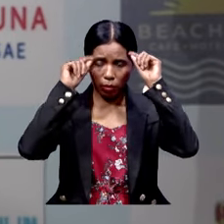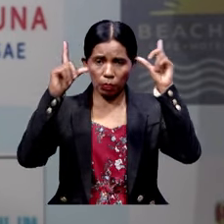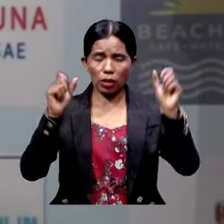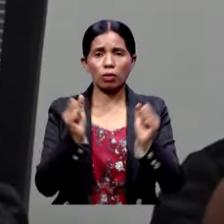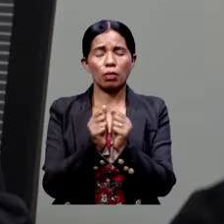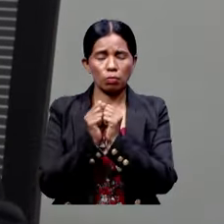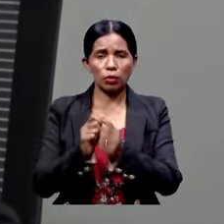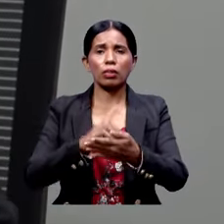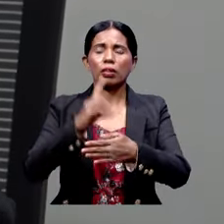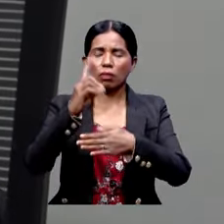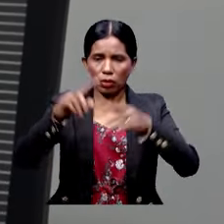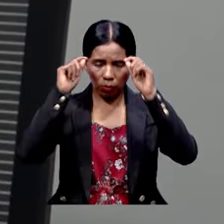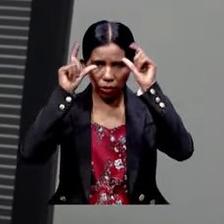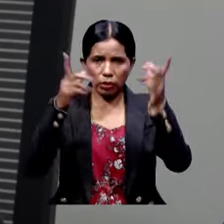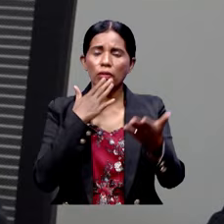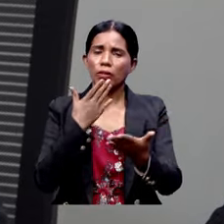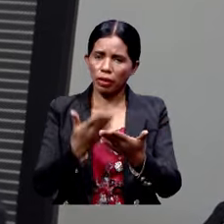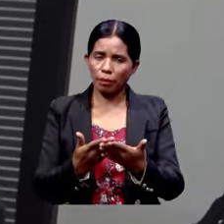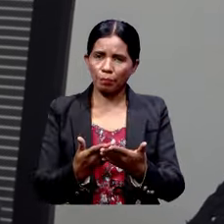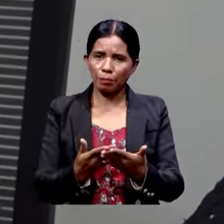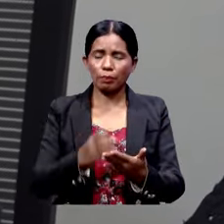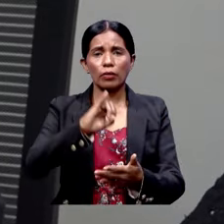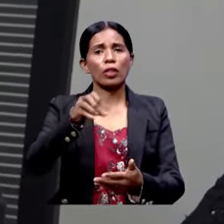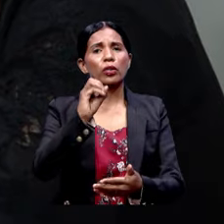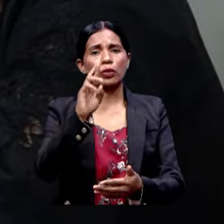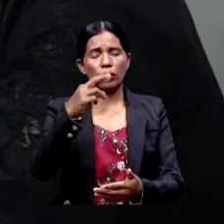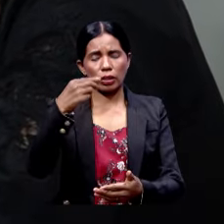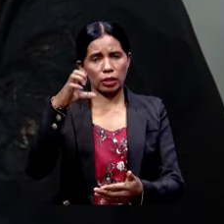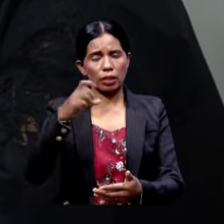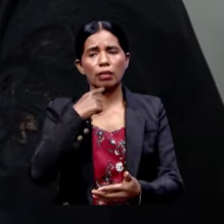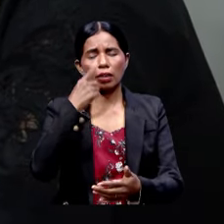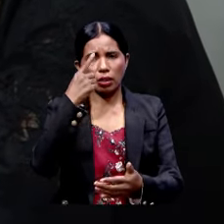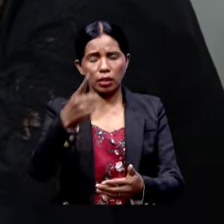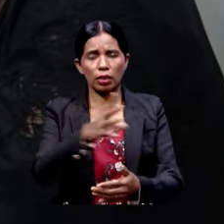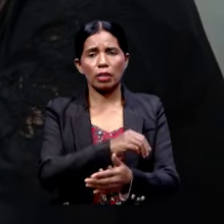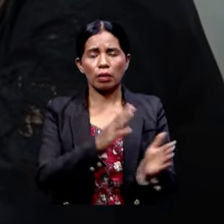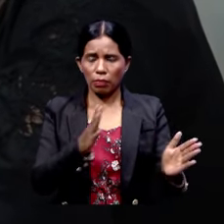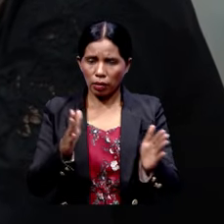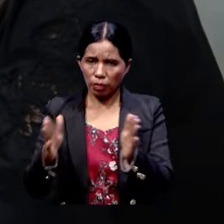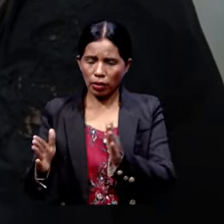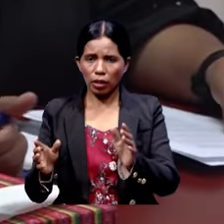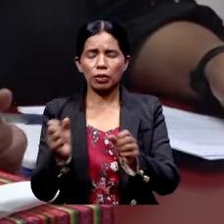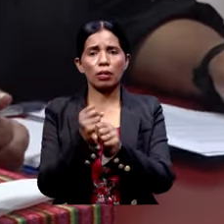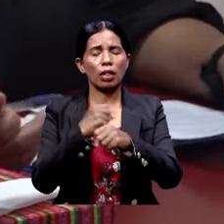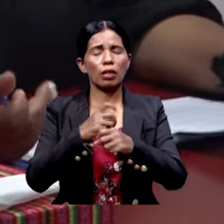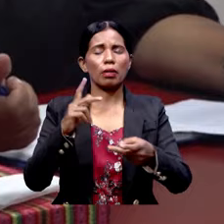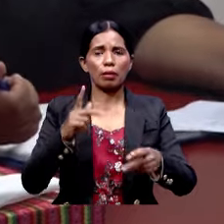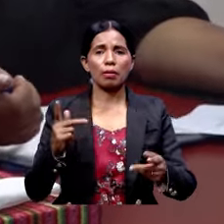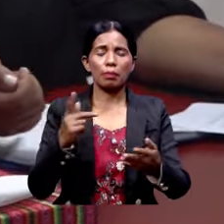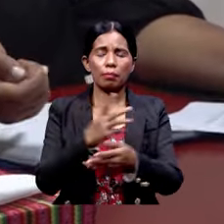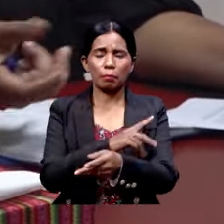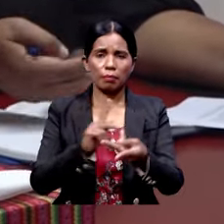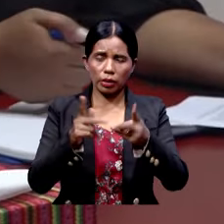desenvolve o Timor-Leste. Jorge Serrano motiva empresário Sira e Timor-Leste a tu preparando, onde há a parceria com o saudável,